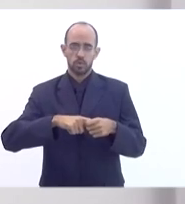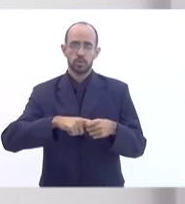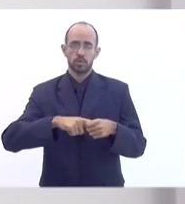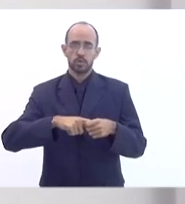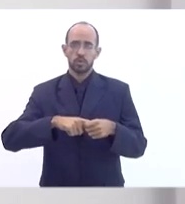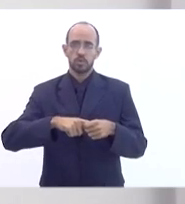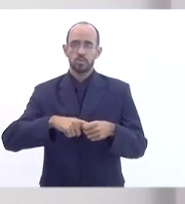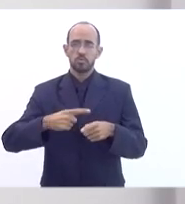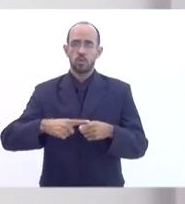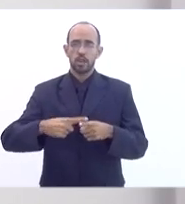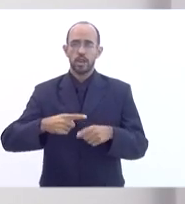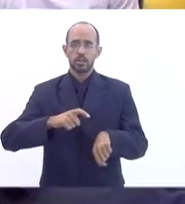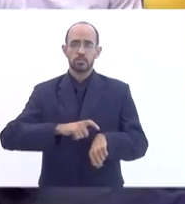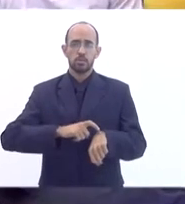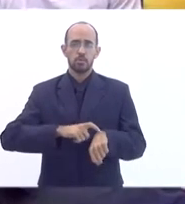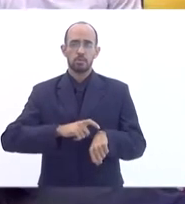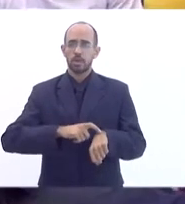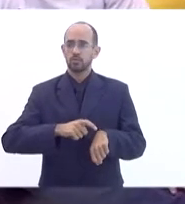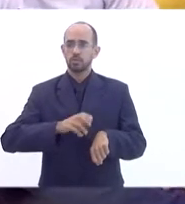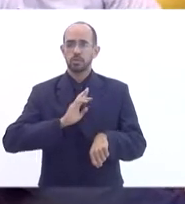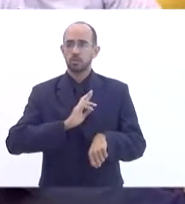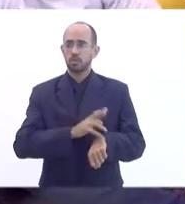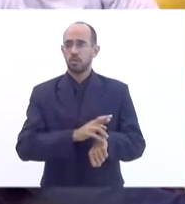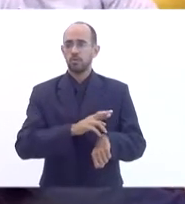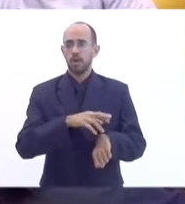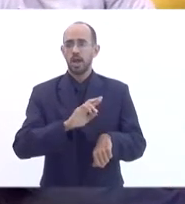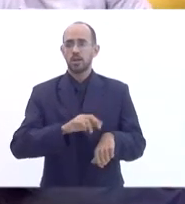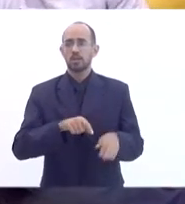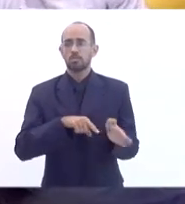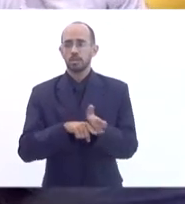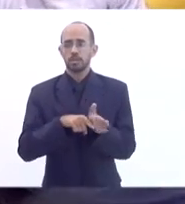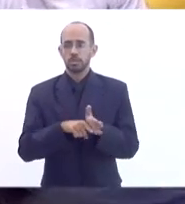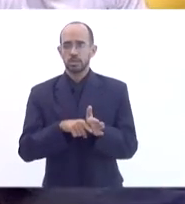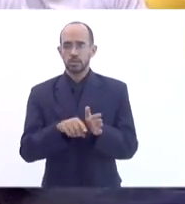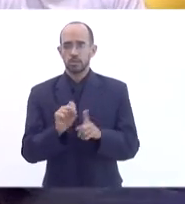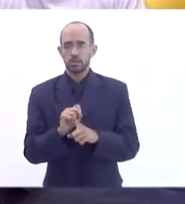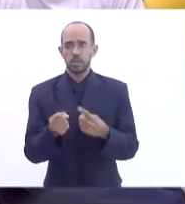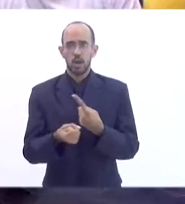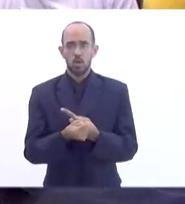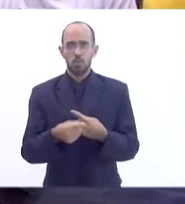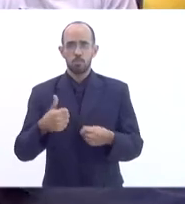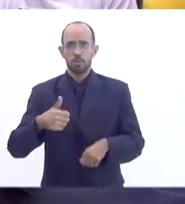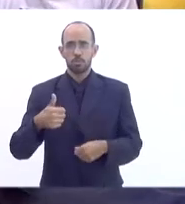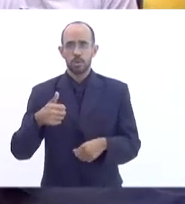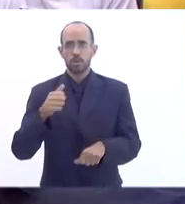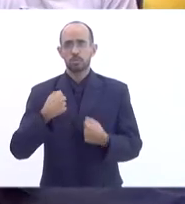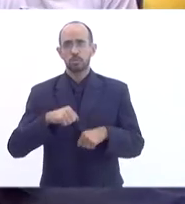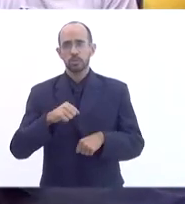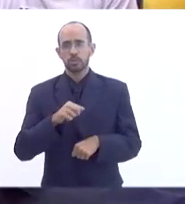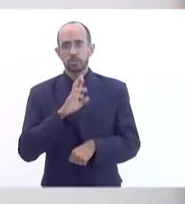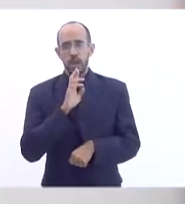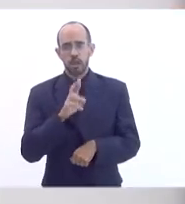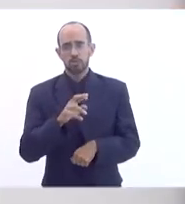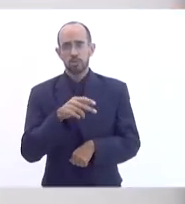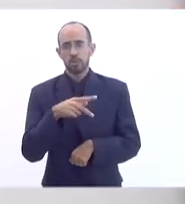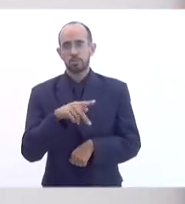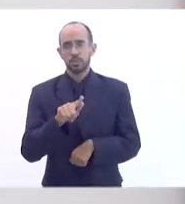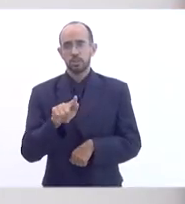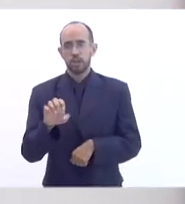vocês estão reprovados na pesquisa social primeiro eu preciso do parecer da pgr